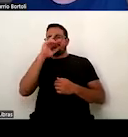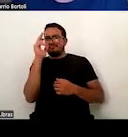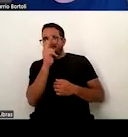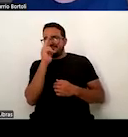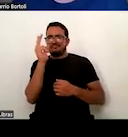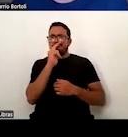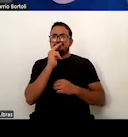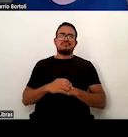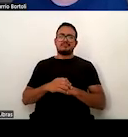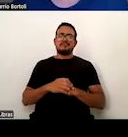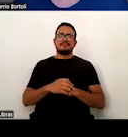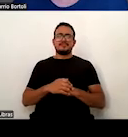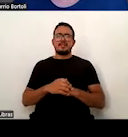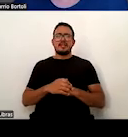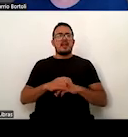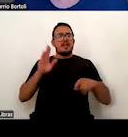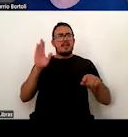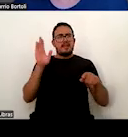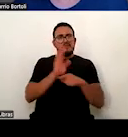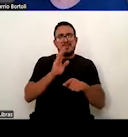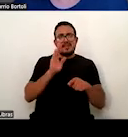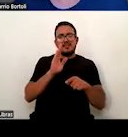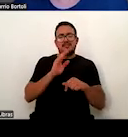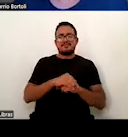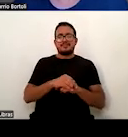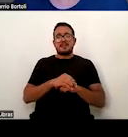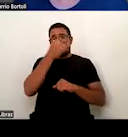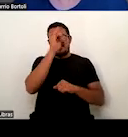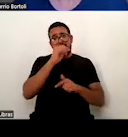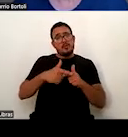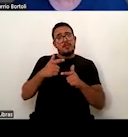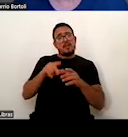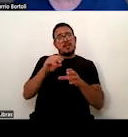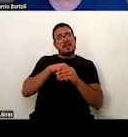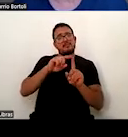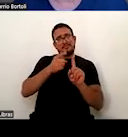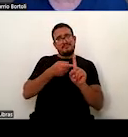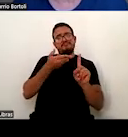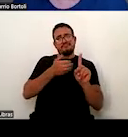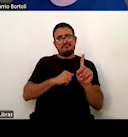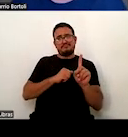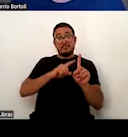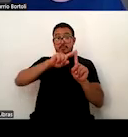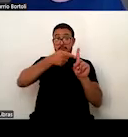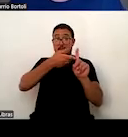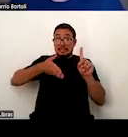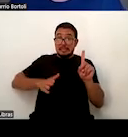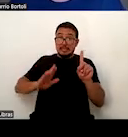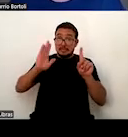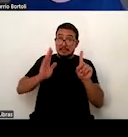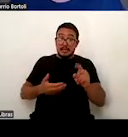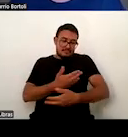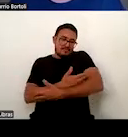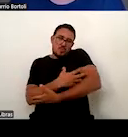bebê. Quando a criança nasce, a gente sabe que a amamentação é de extrema importância. Quanto mais tempo a